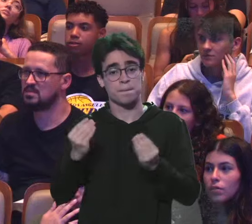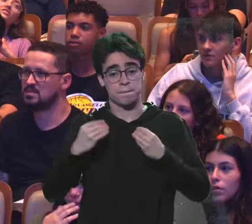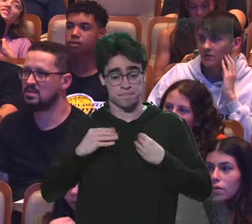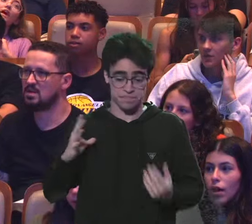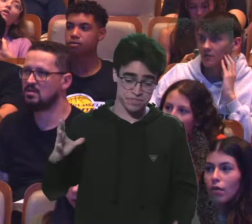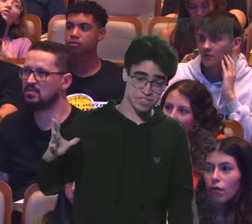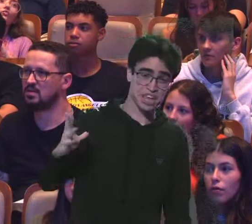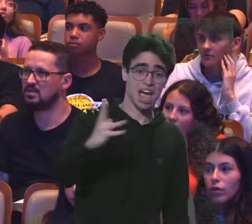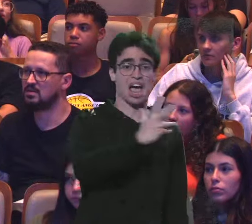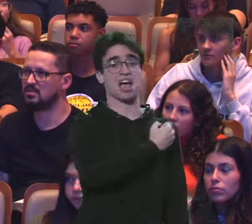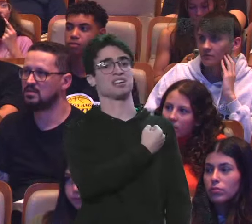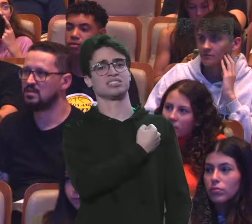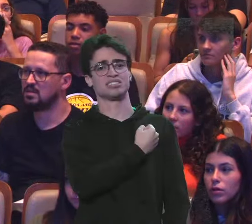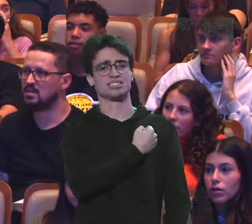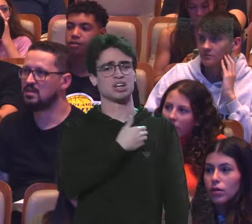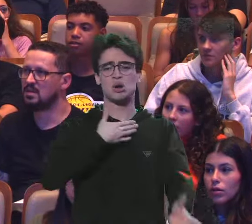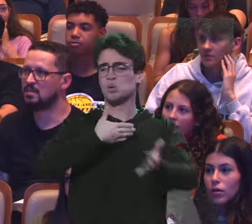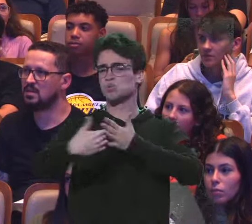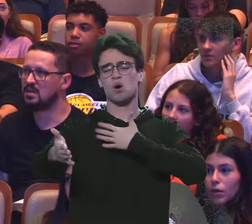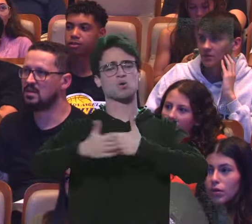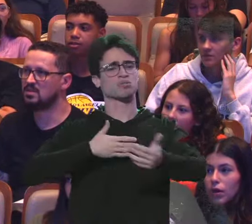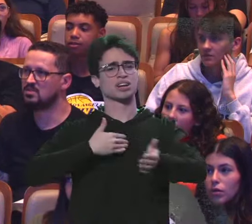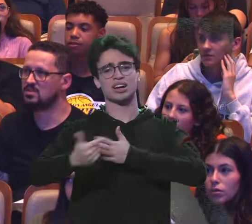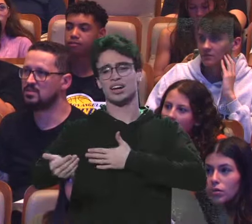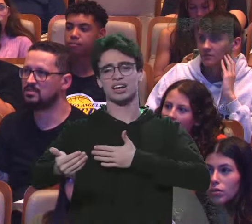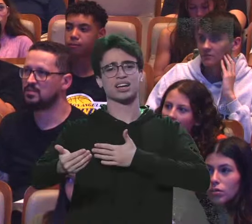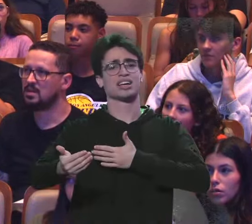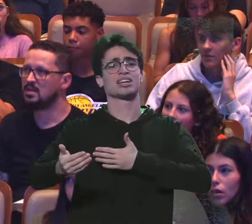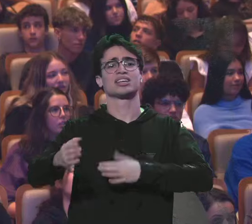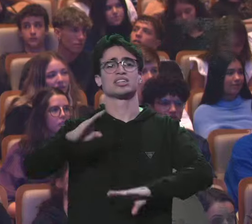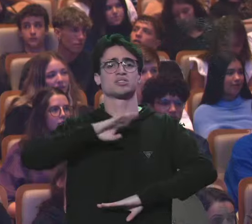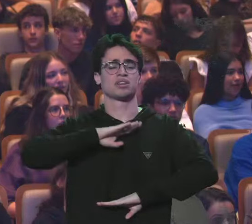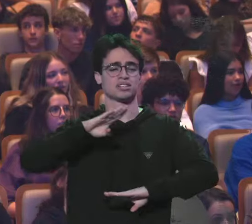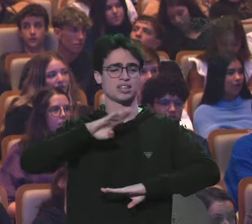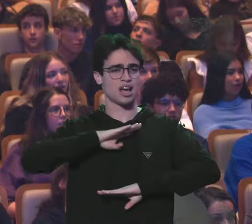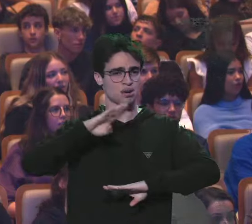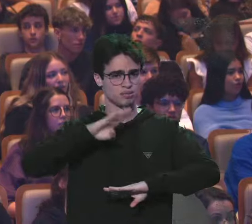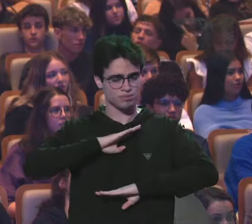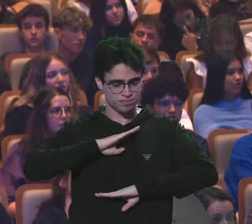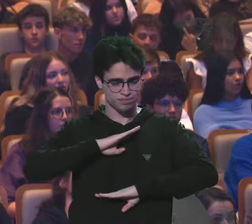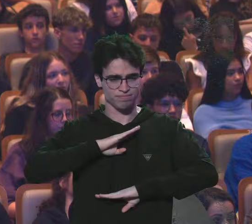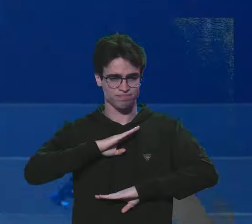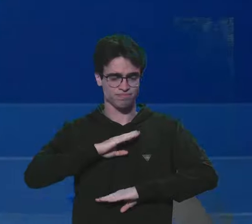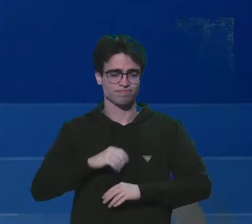salva, independente da minha condição.